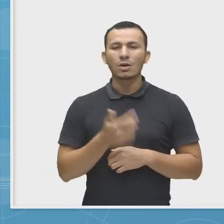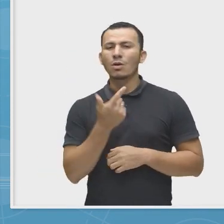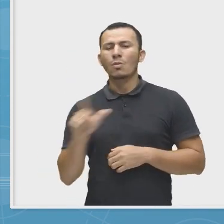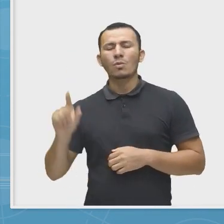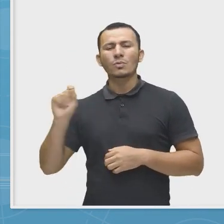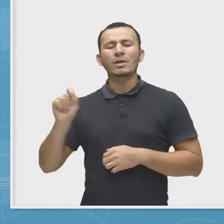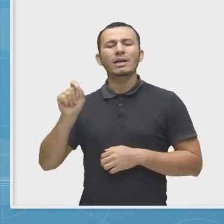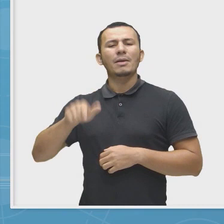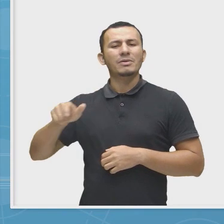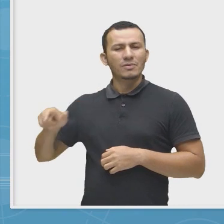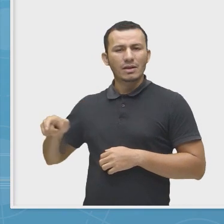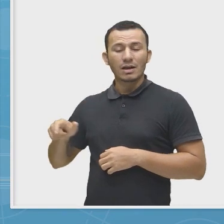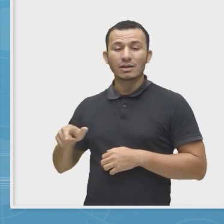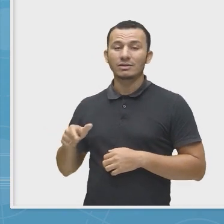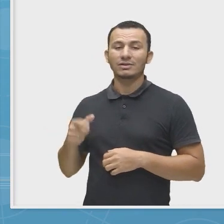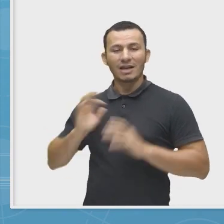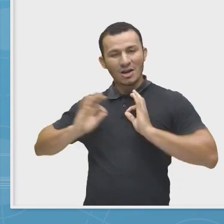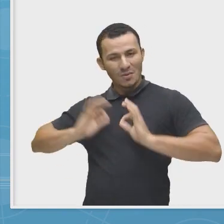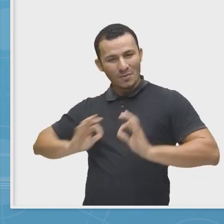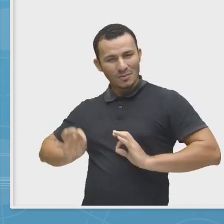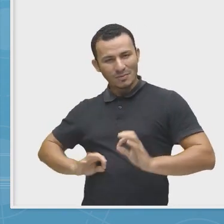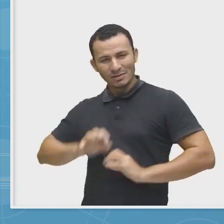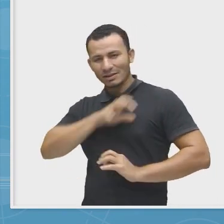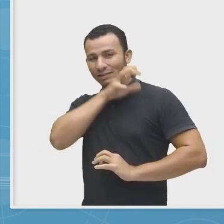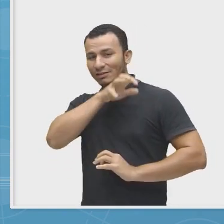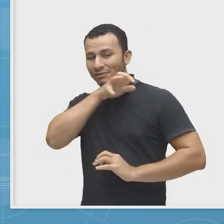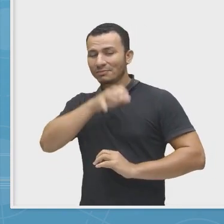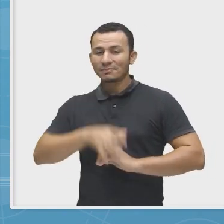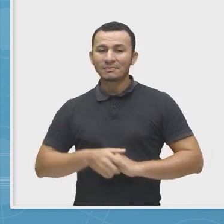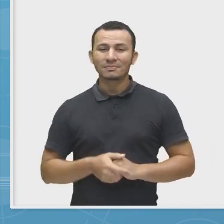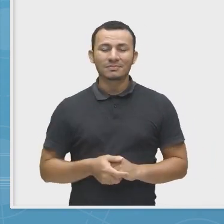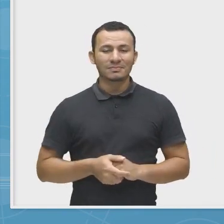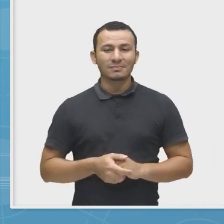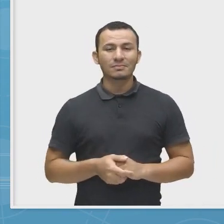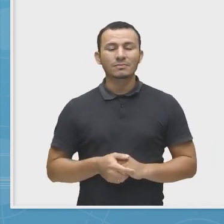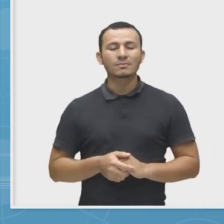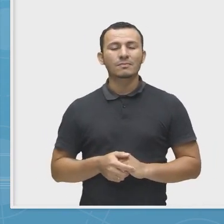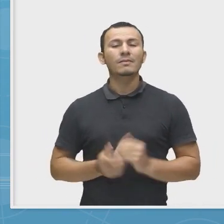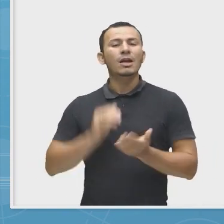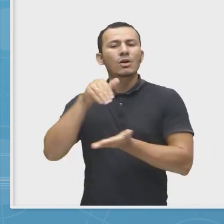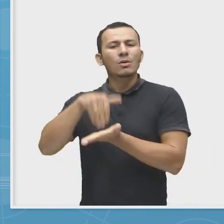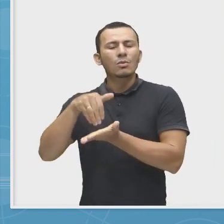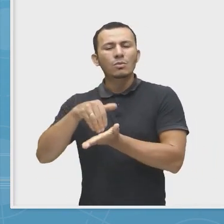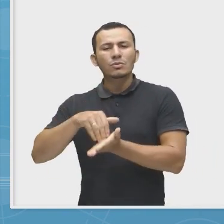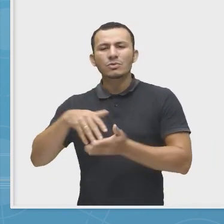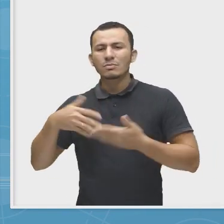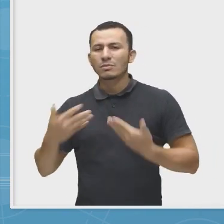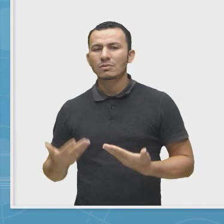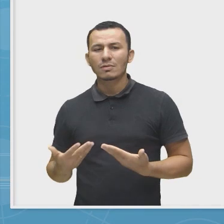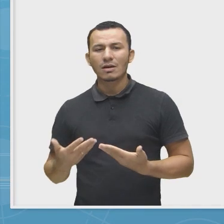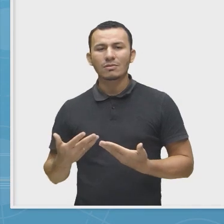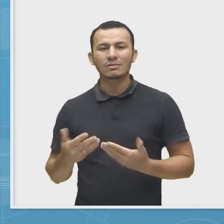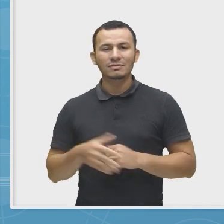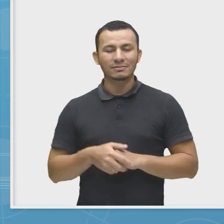outro personagem? A onça, né? E por último, lá na última cartela, a gente